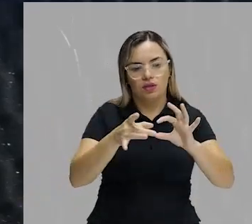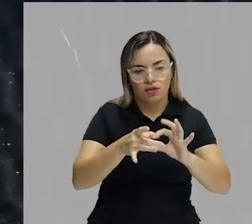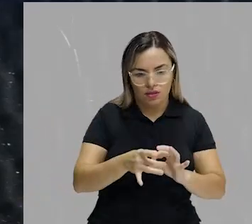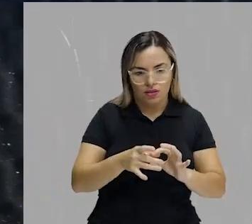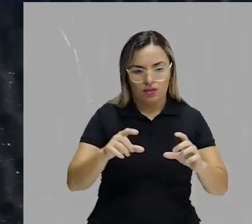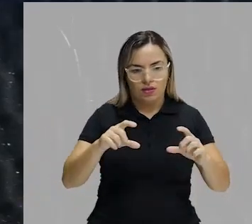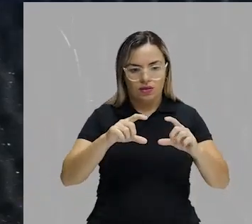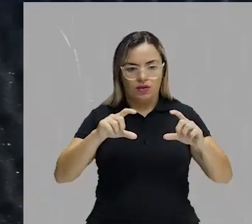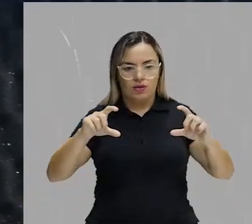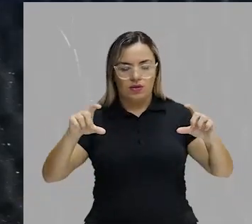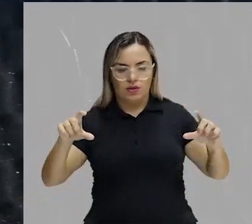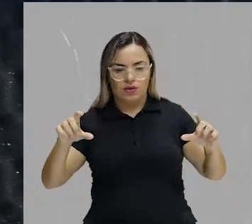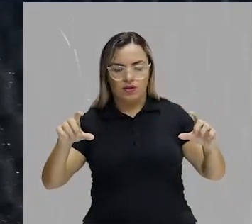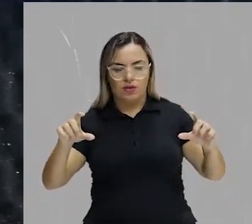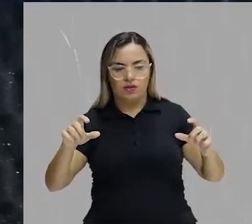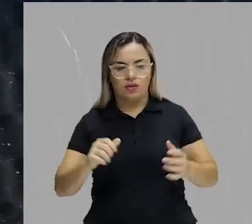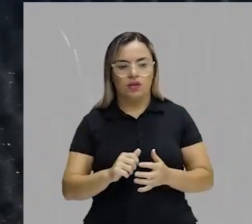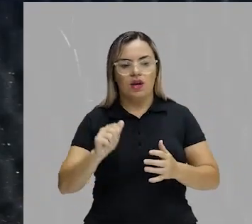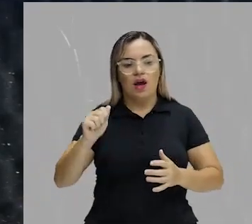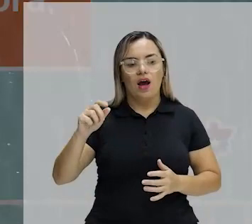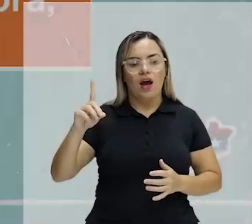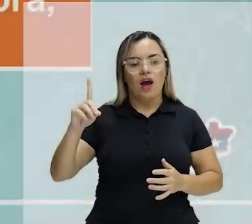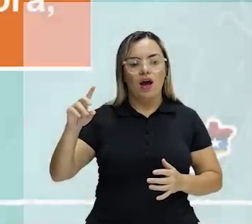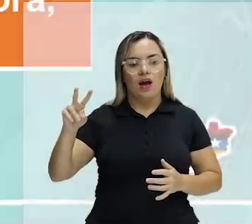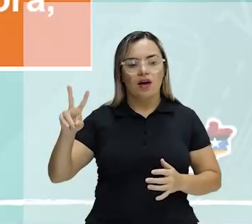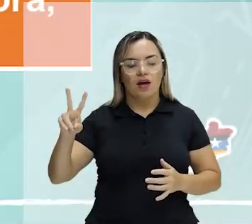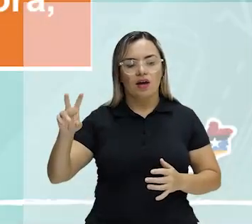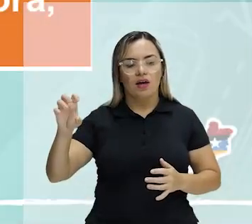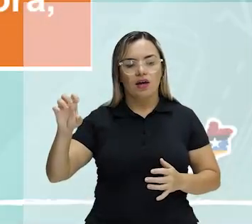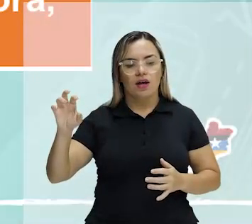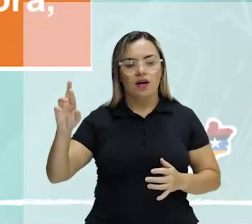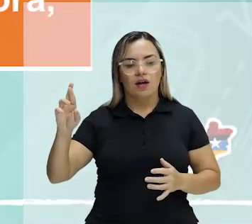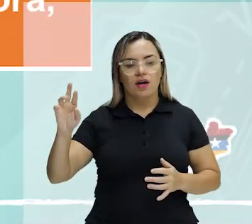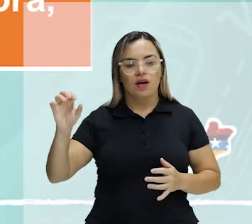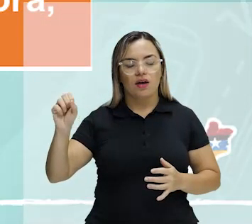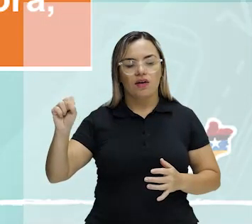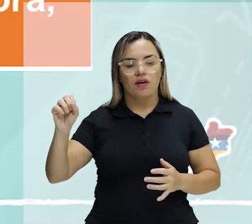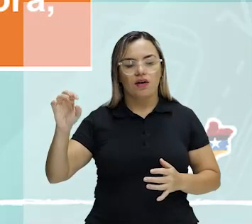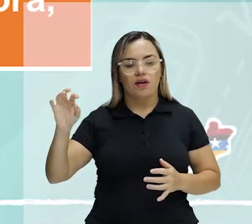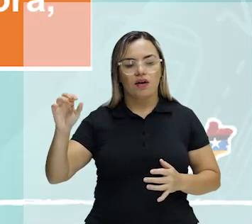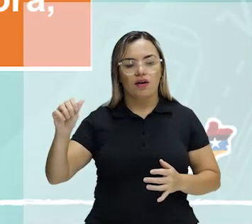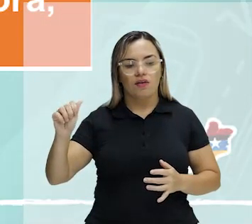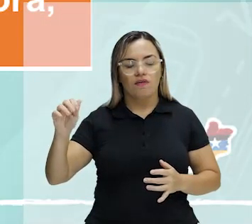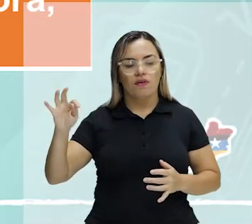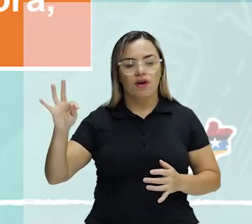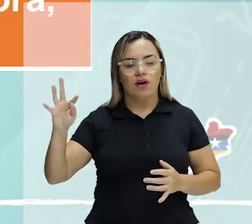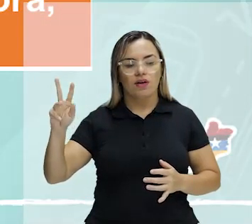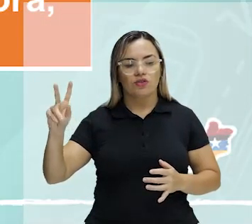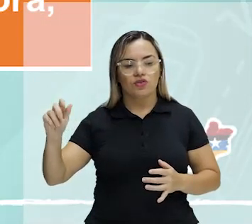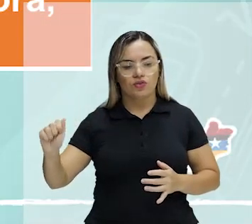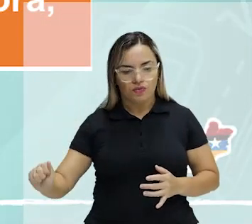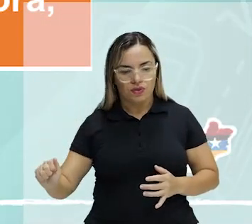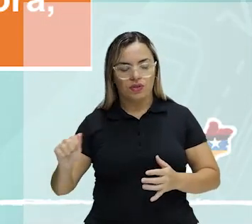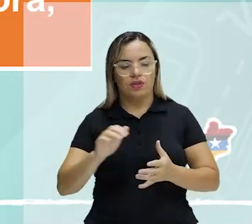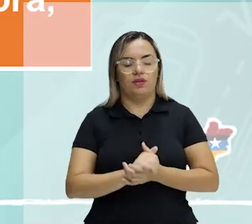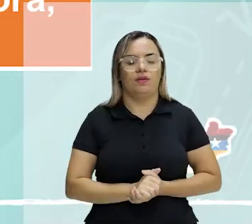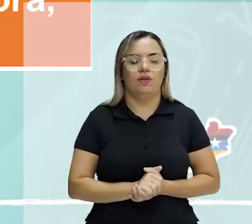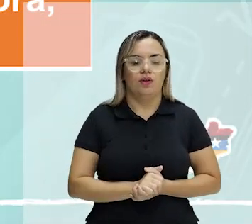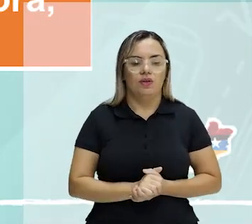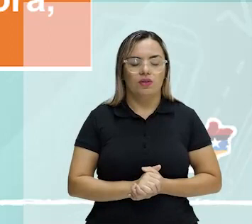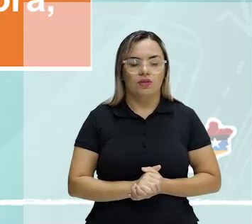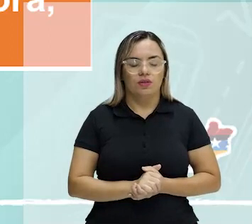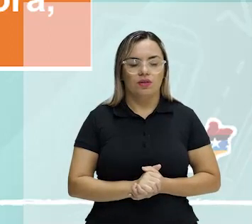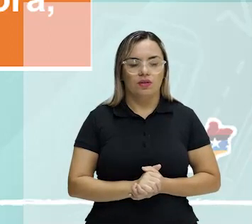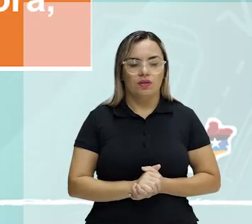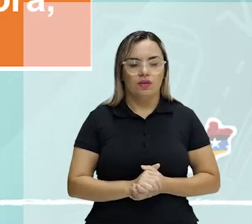coordenadas adversativas. Morou 10 anos nos Estados Unidos e não aprendeu inglês. Esse "e" aqui